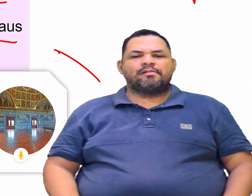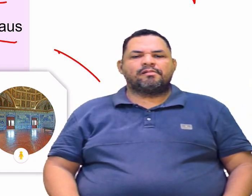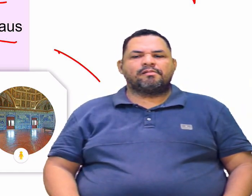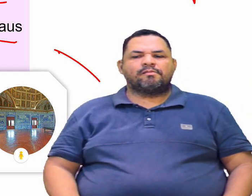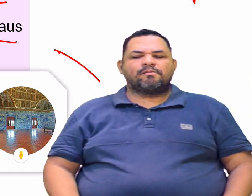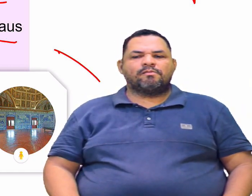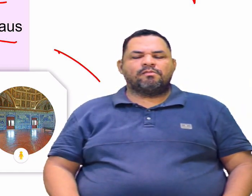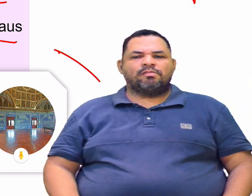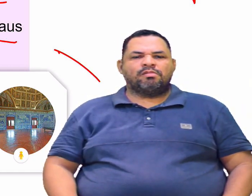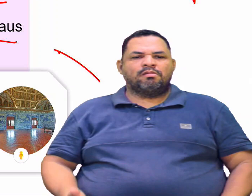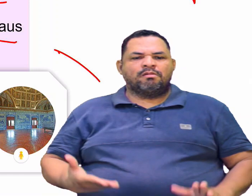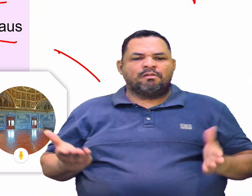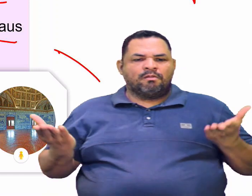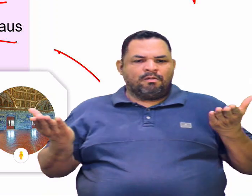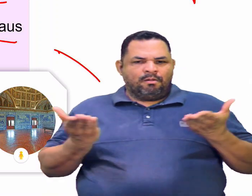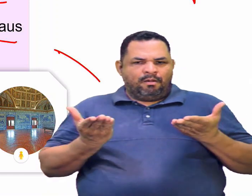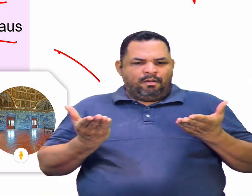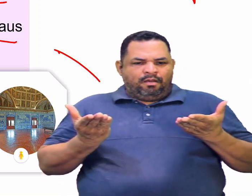então aqui